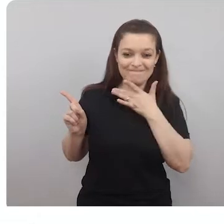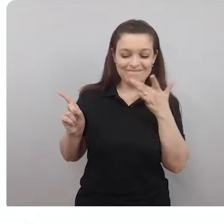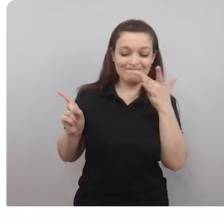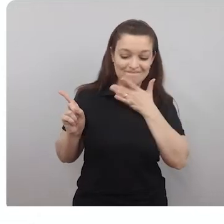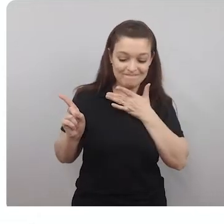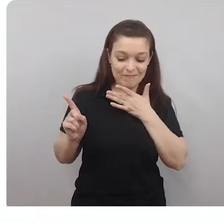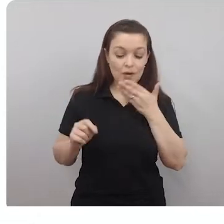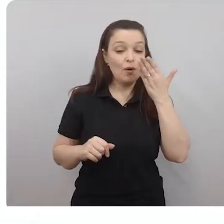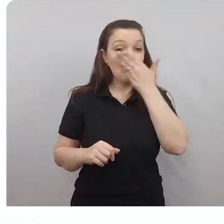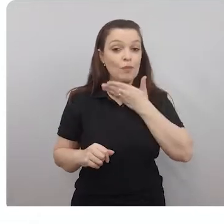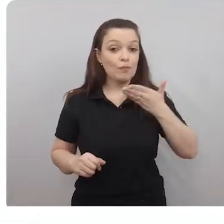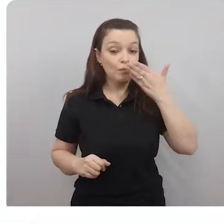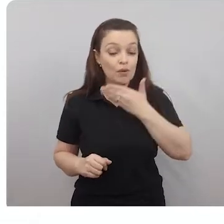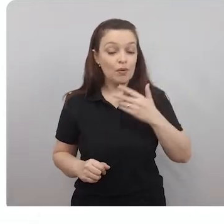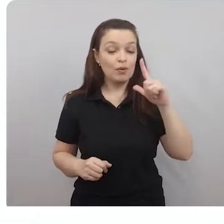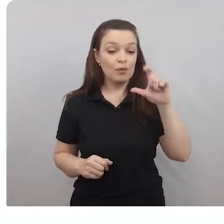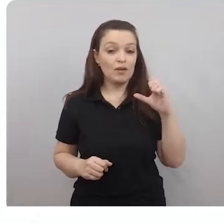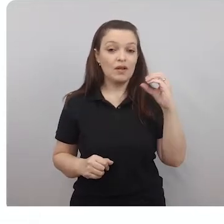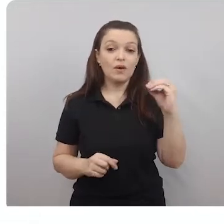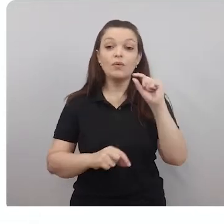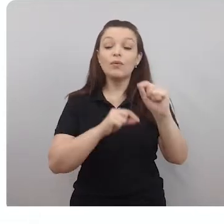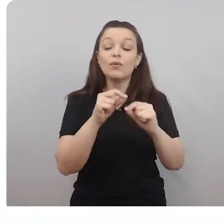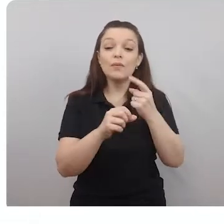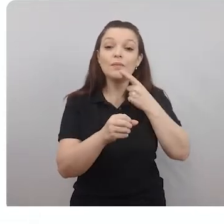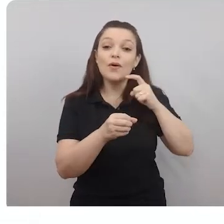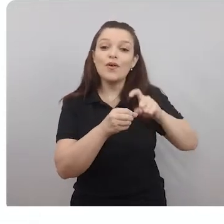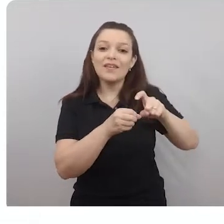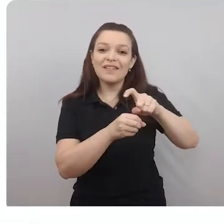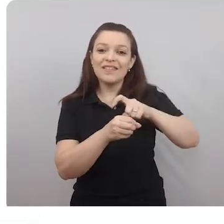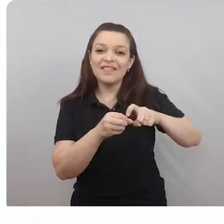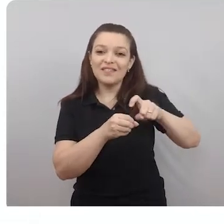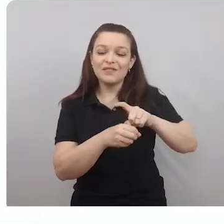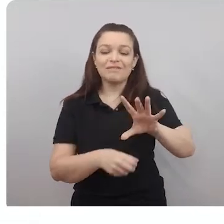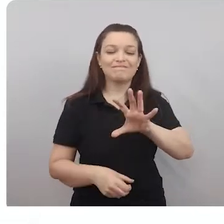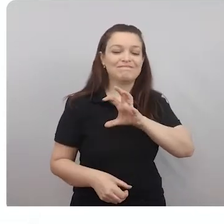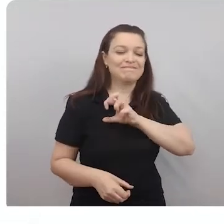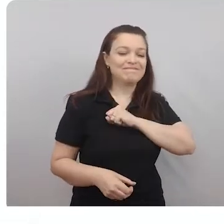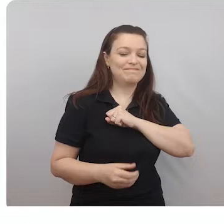O bolo preferido do Léo é um bolo de